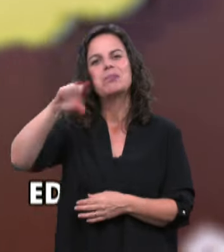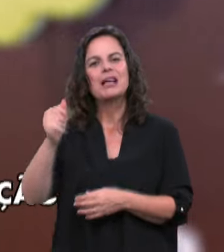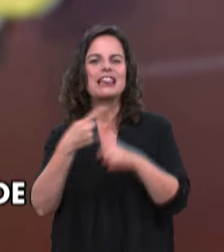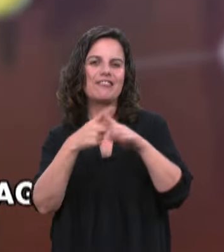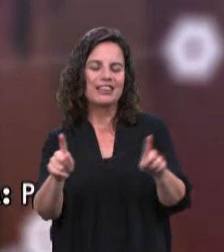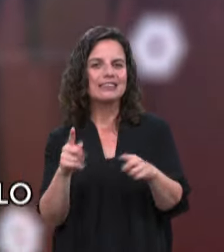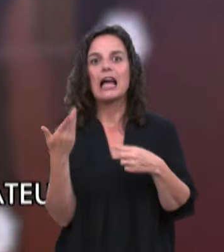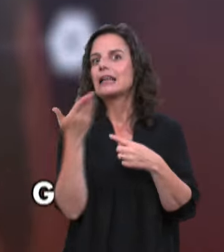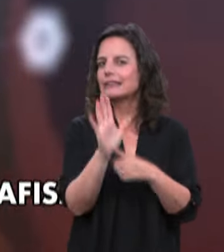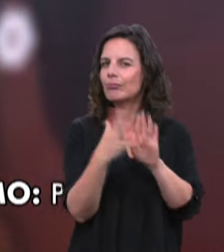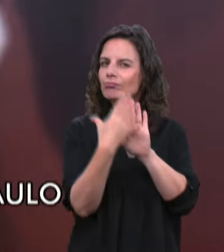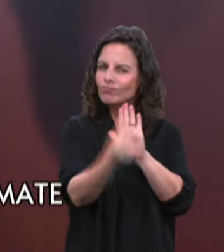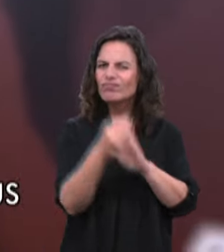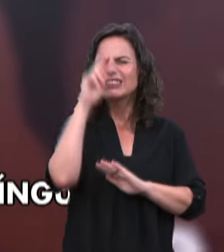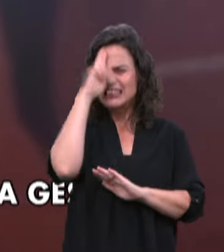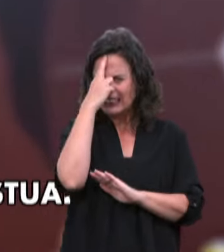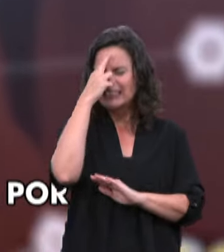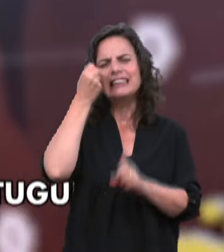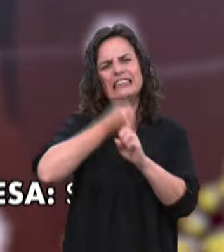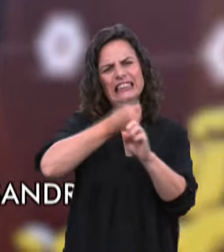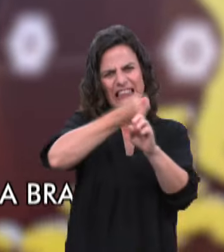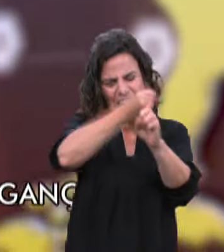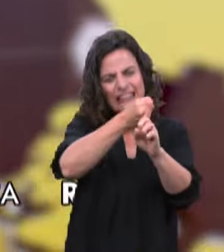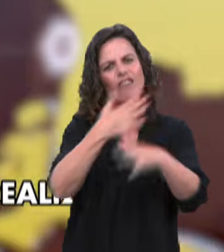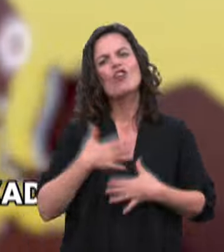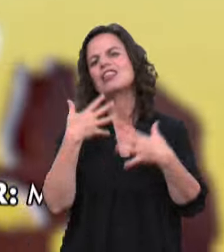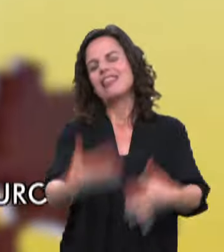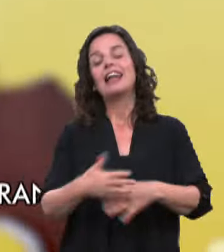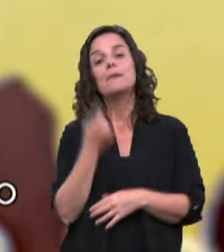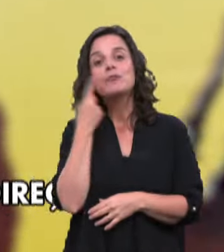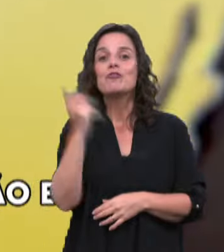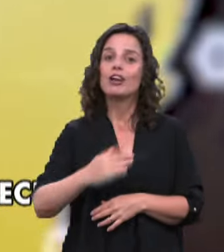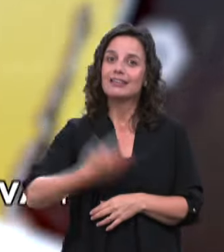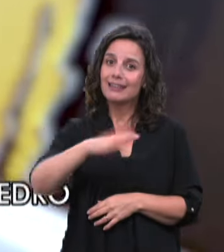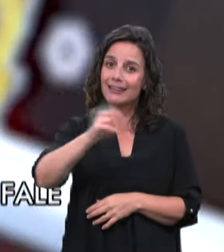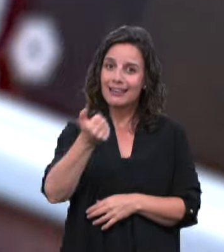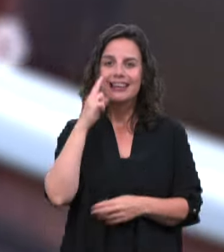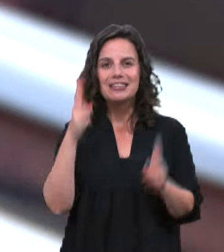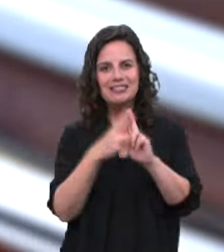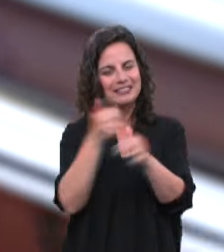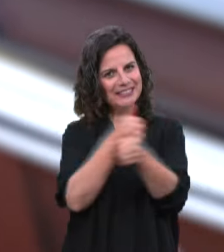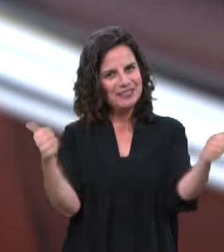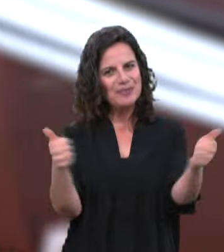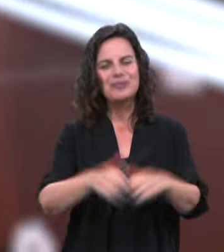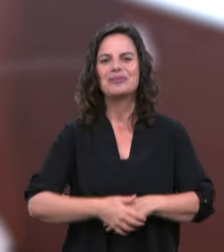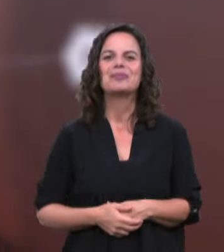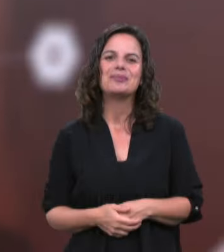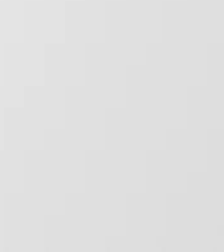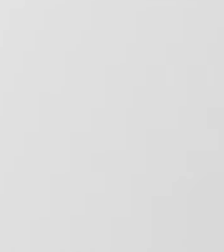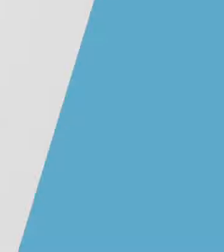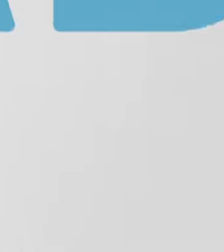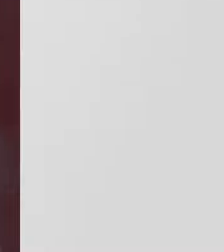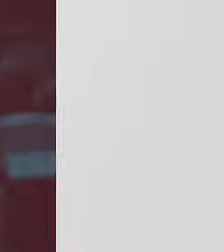locais. Exemplos de resiliência e força de vontade. Nós voltamos dentro de 15 dias. Até lá. Fique bem.